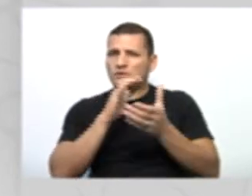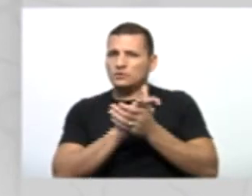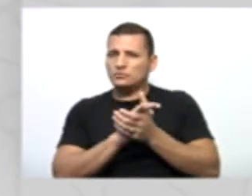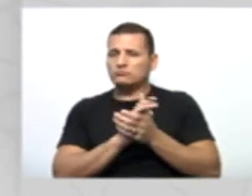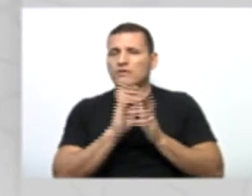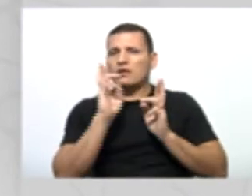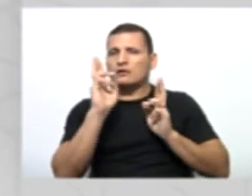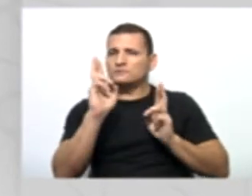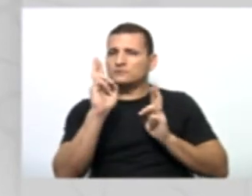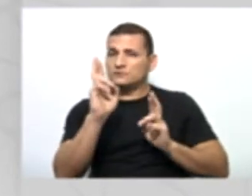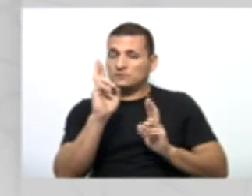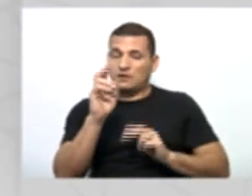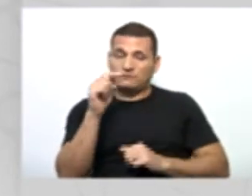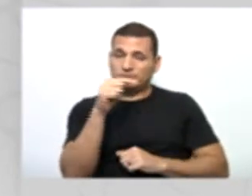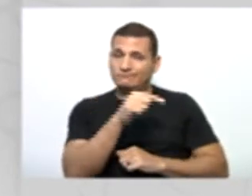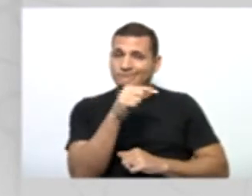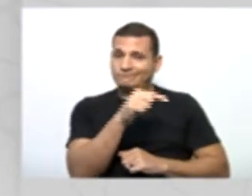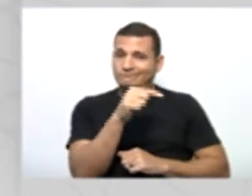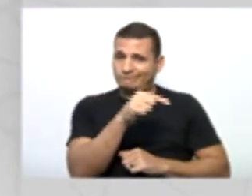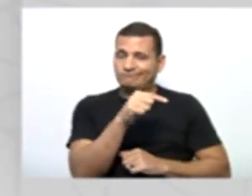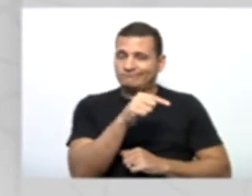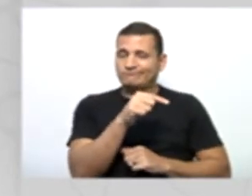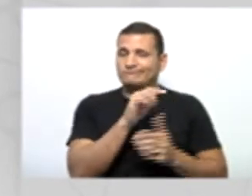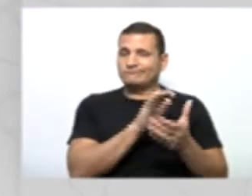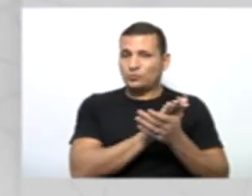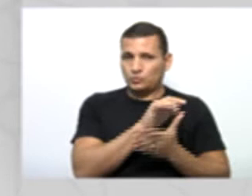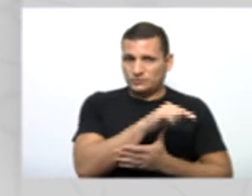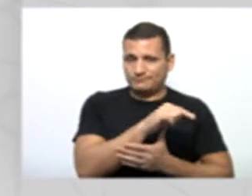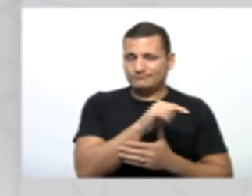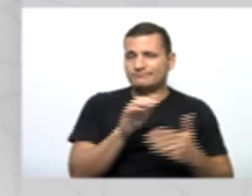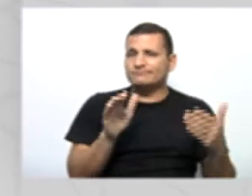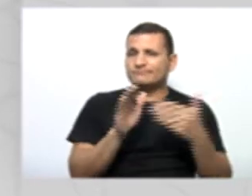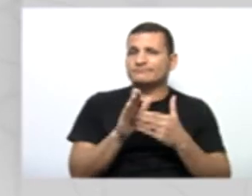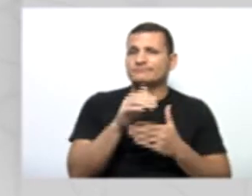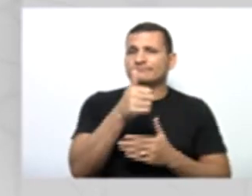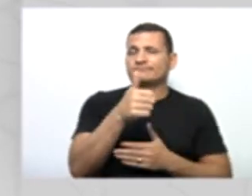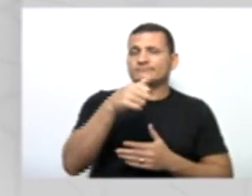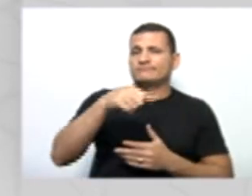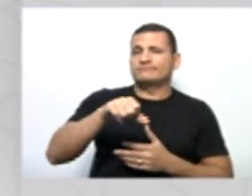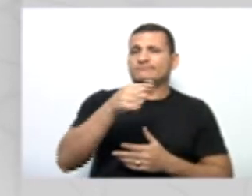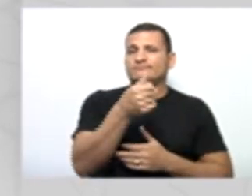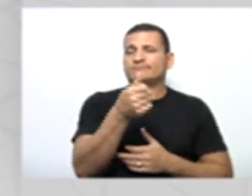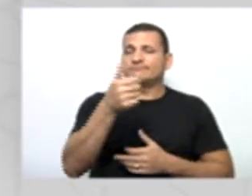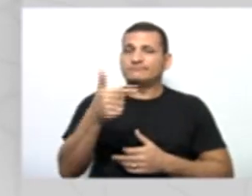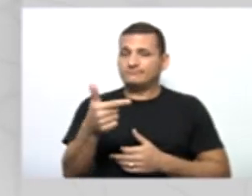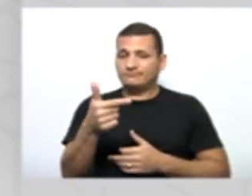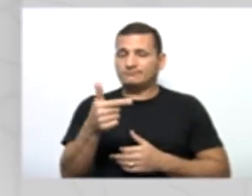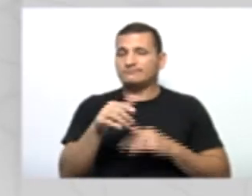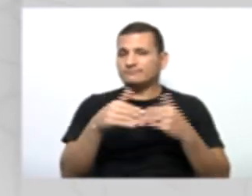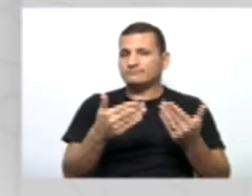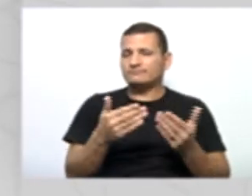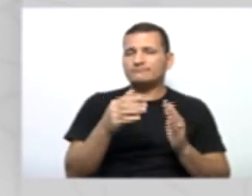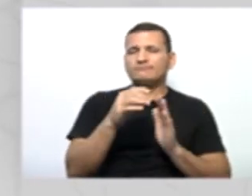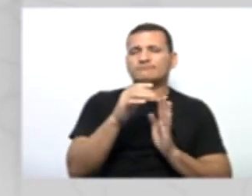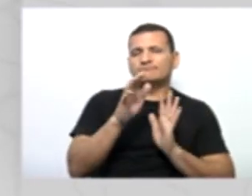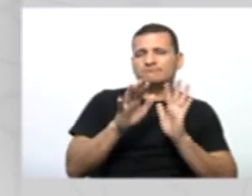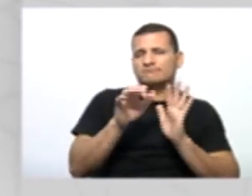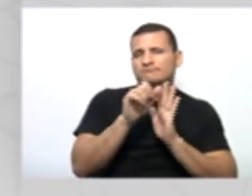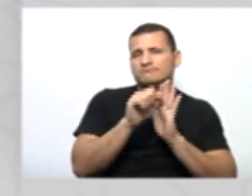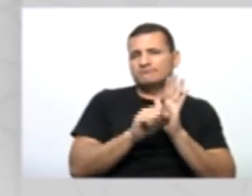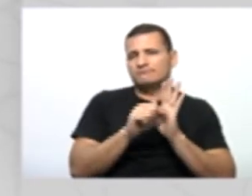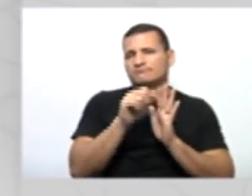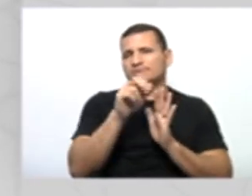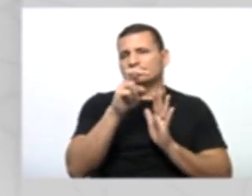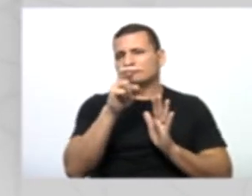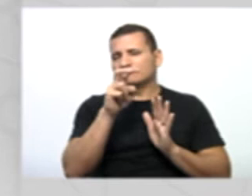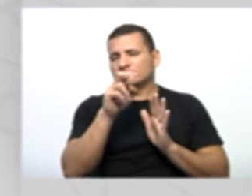ações da sua esposa até o ano de 1962. Então, as mulheres, né, no contexto da década de 50 e 60,